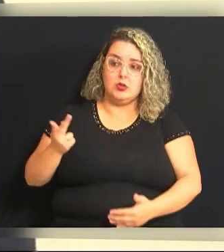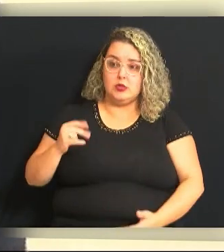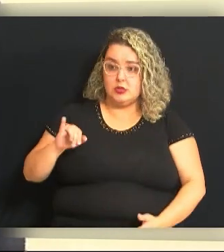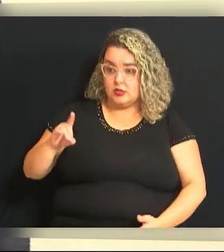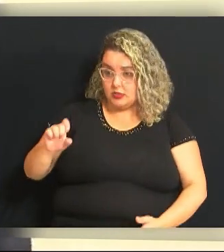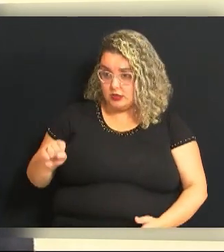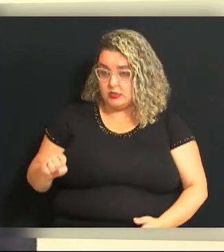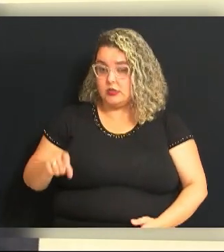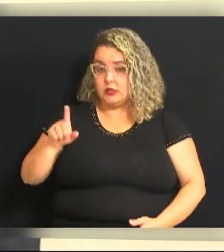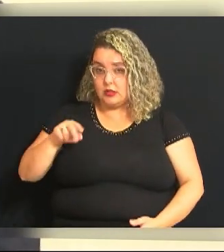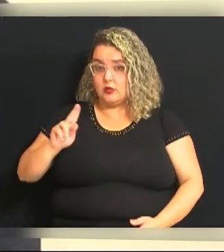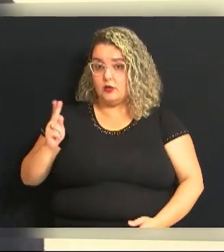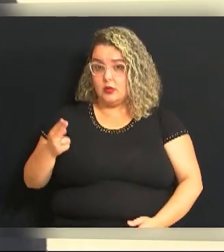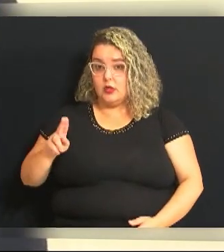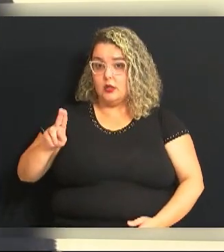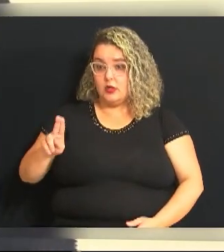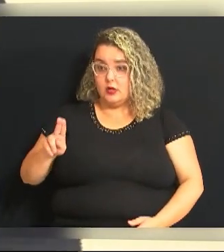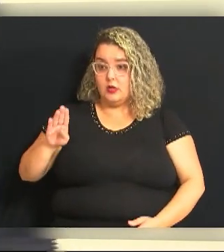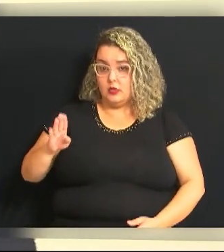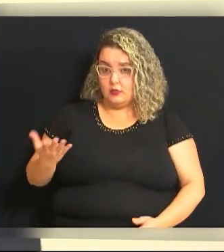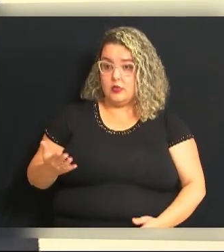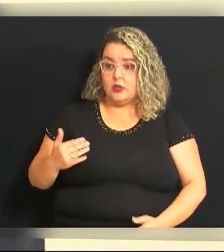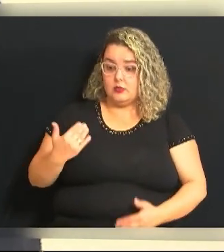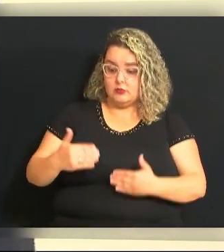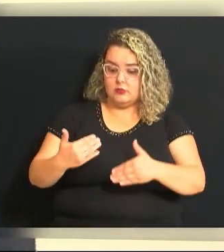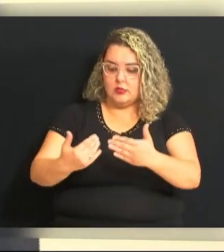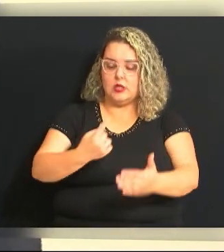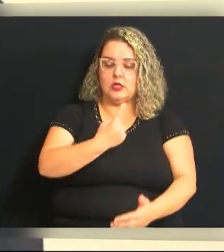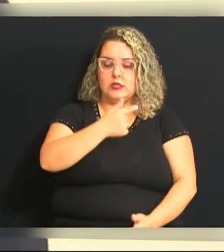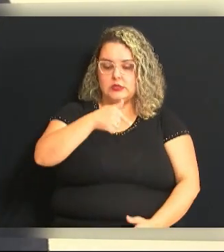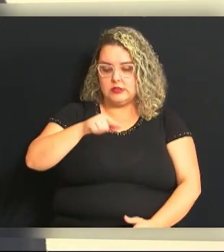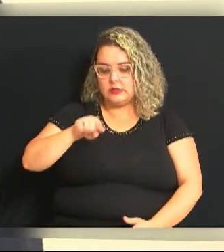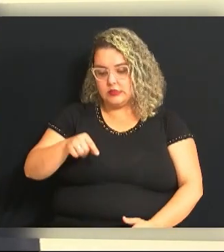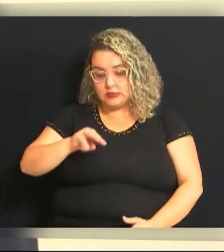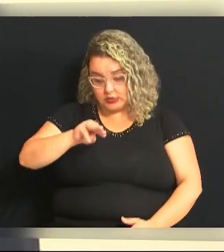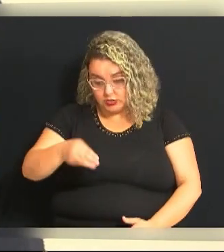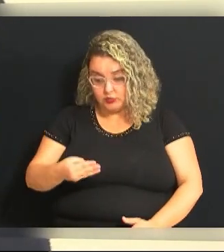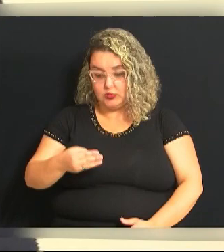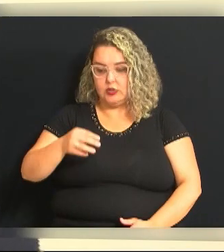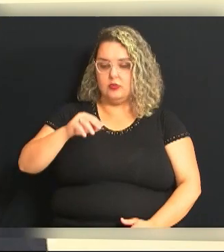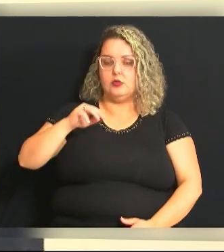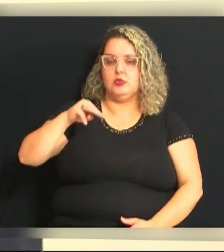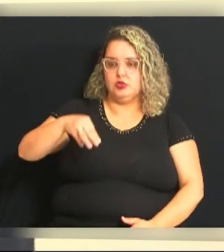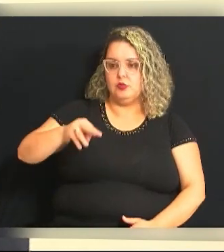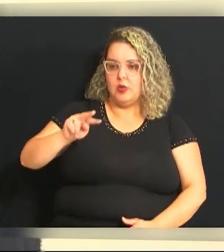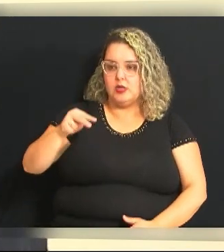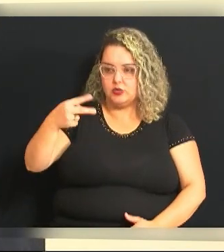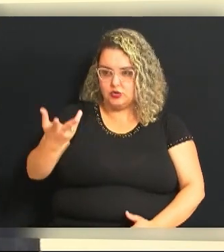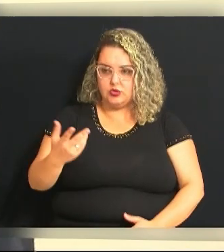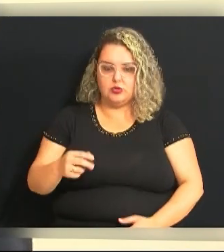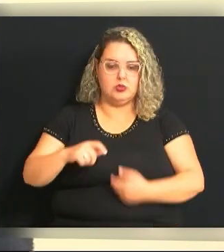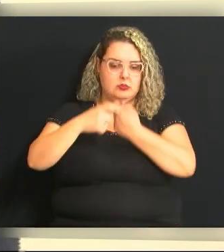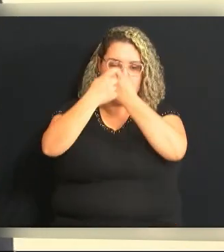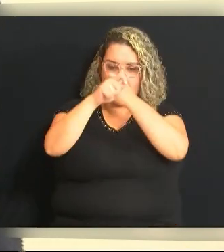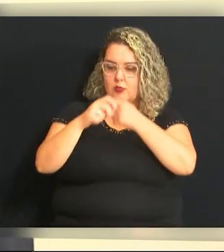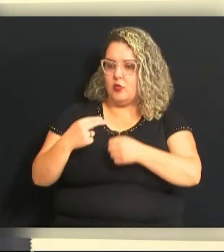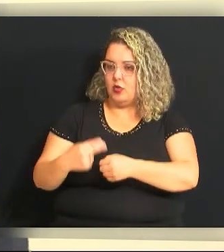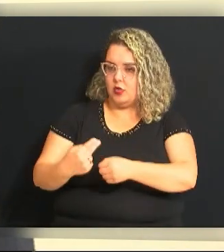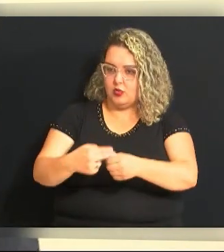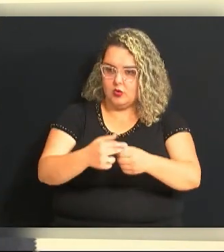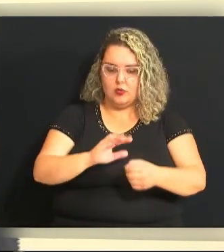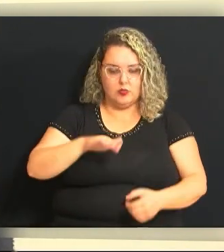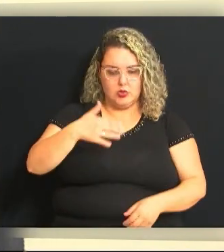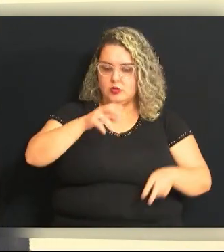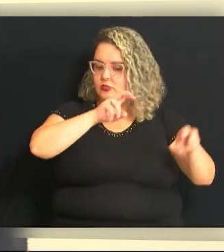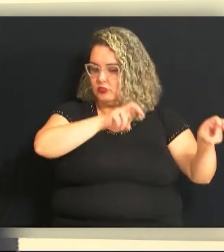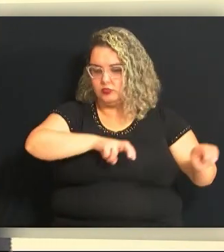Hub Internacional de Desenvolvimento Sustentável. Pega uma área de 17 milhões de metros quadrados, envolvendo áreas da Unicamp, da PUC e áreas